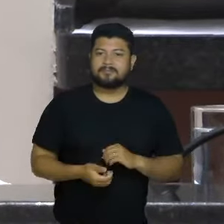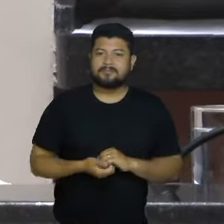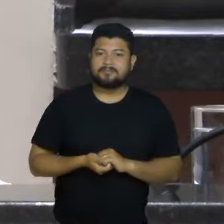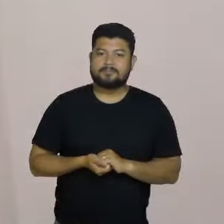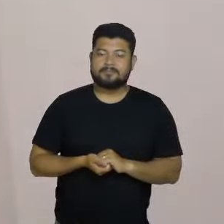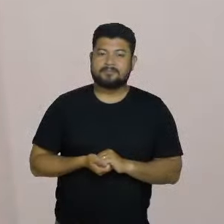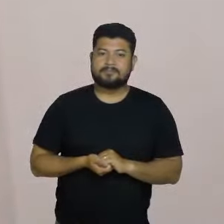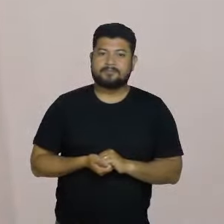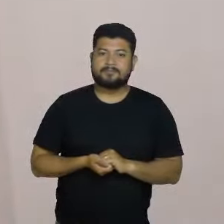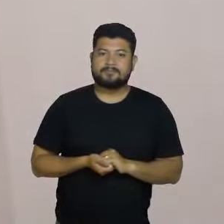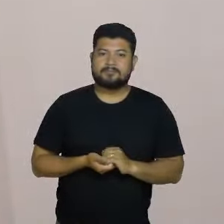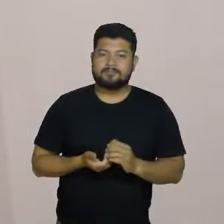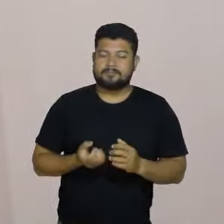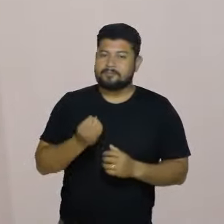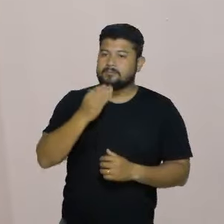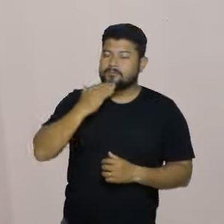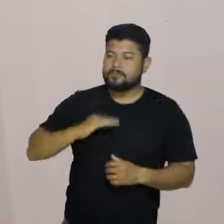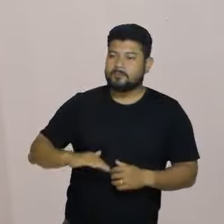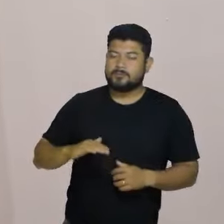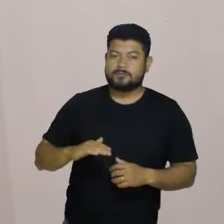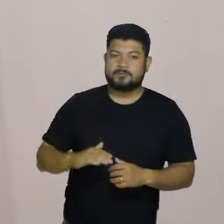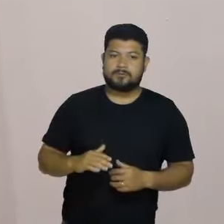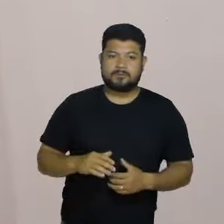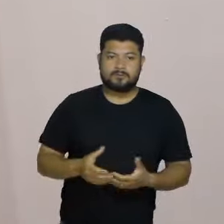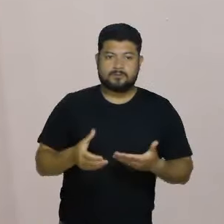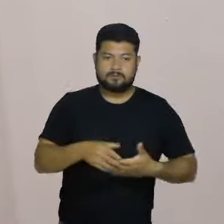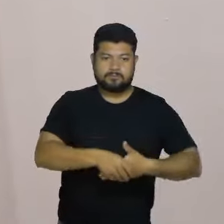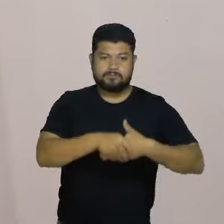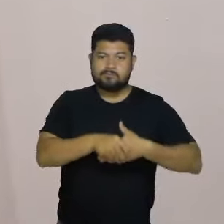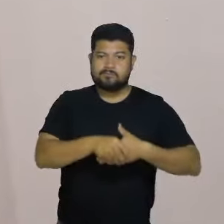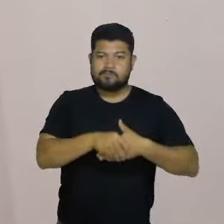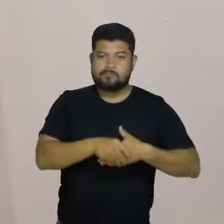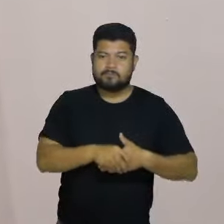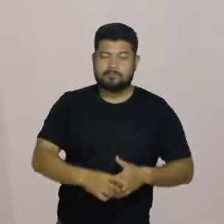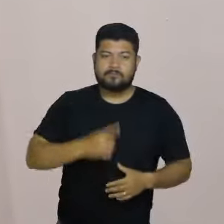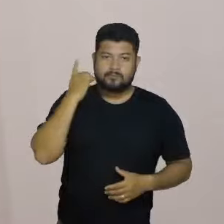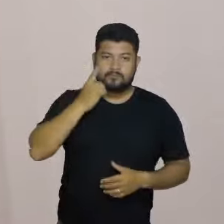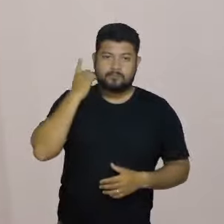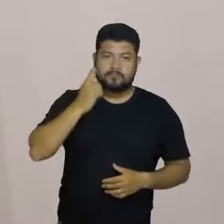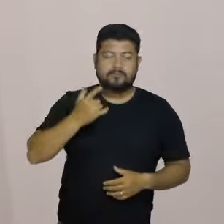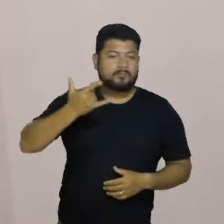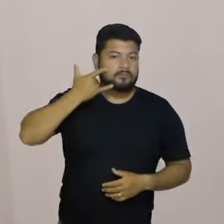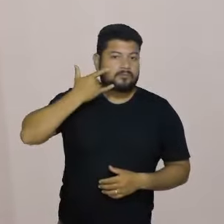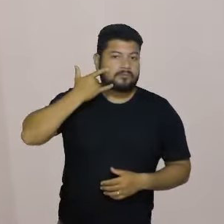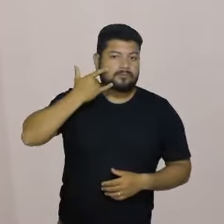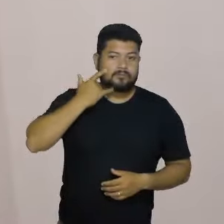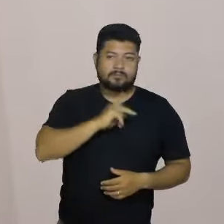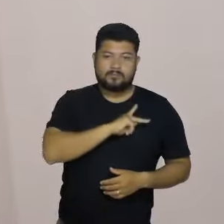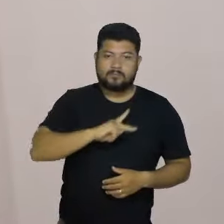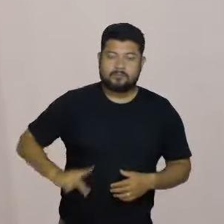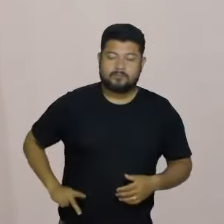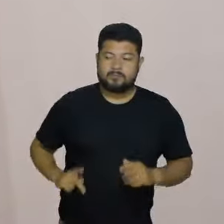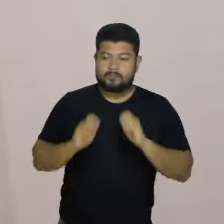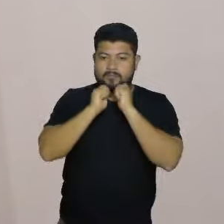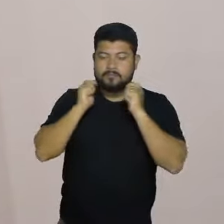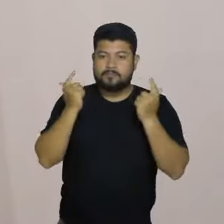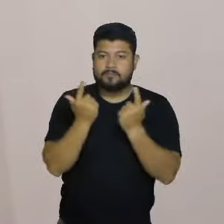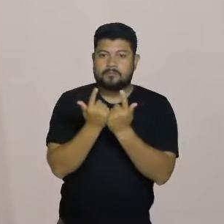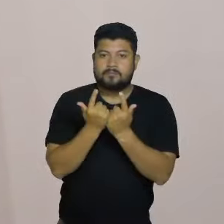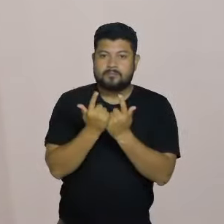Palavra. Boa tarde. Queria cumprimentar aqui o deputado Mauro de Nadal, presidente da Assembleia, e